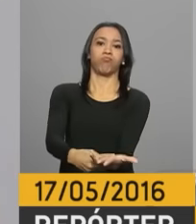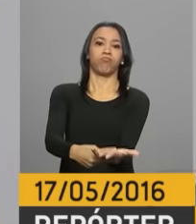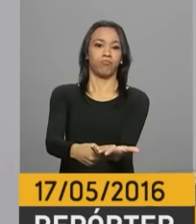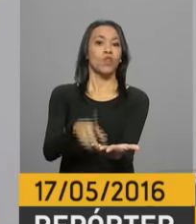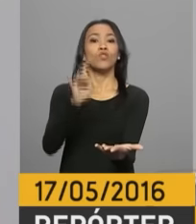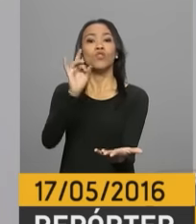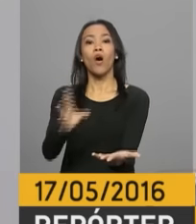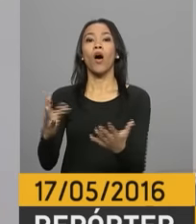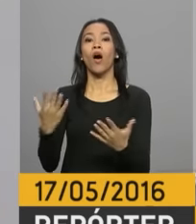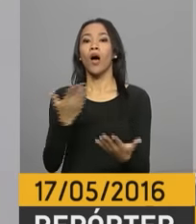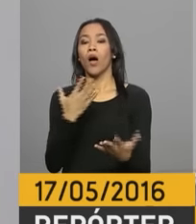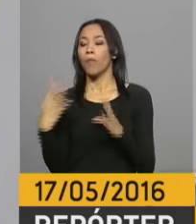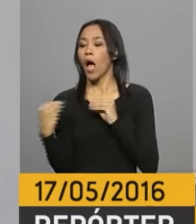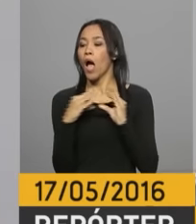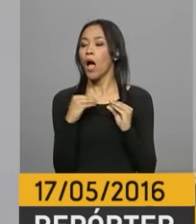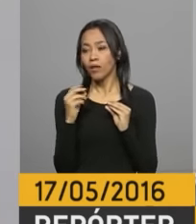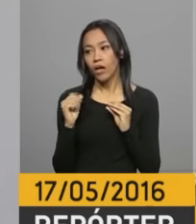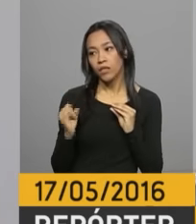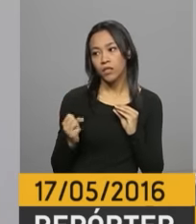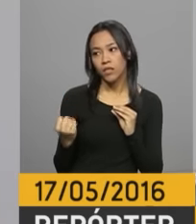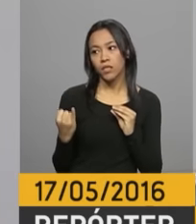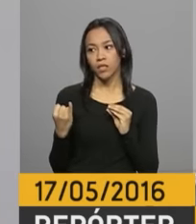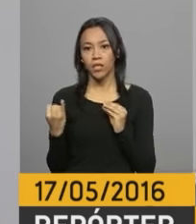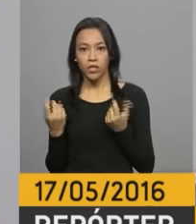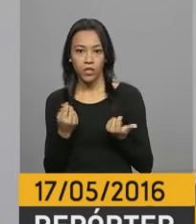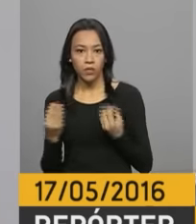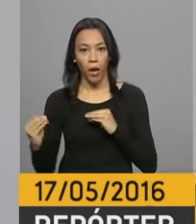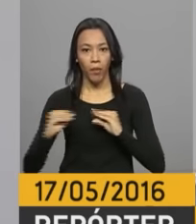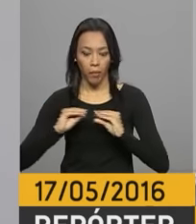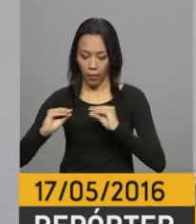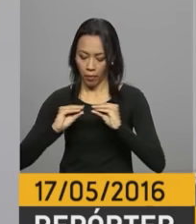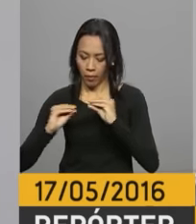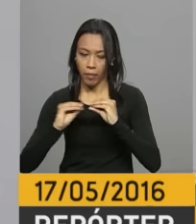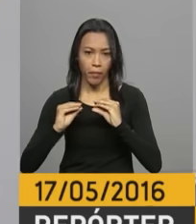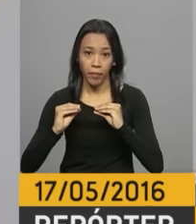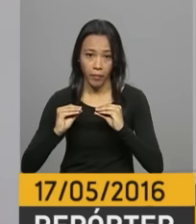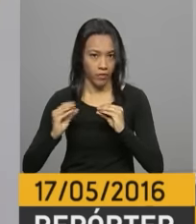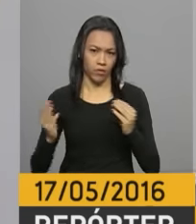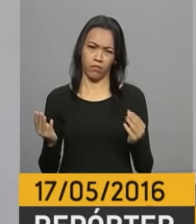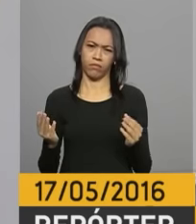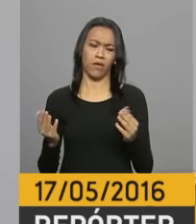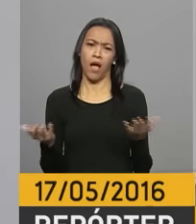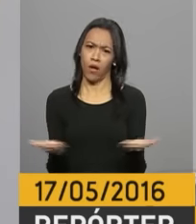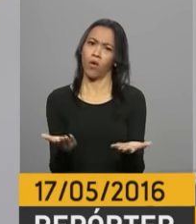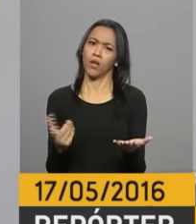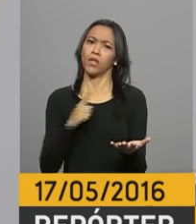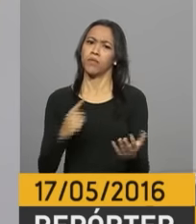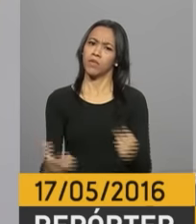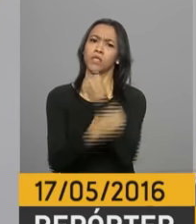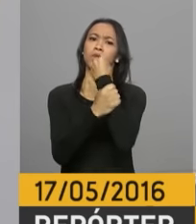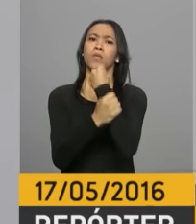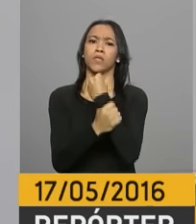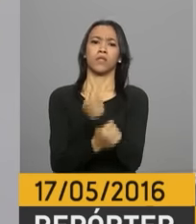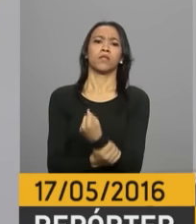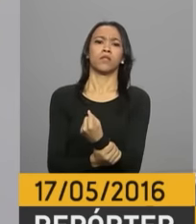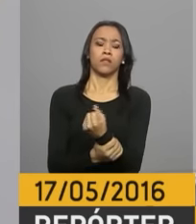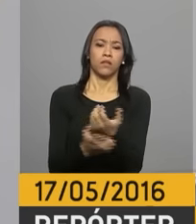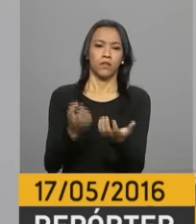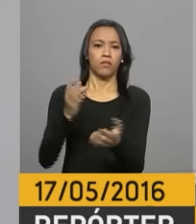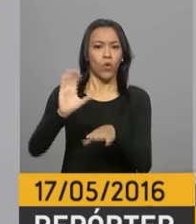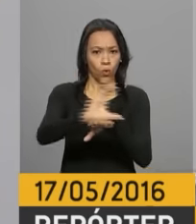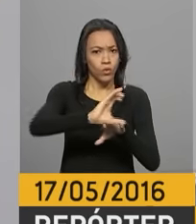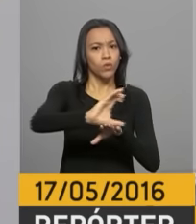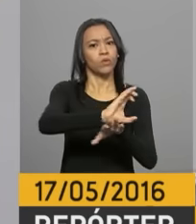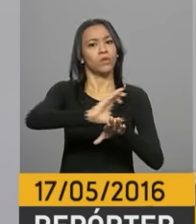bem, porque foi cumprido. Agora, teremos uma garantia constitucional de